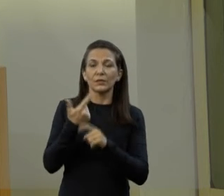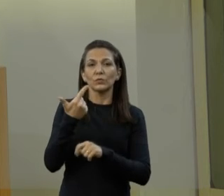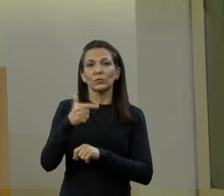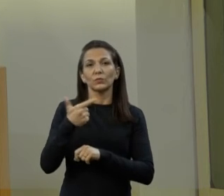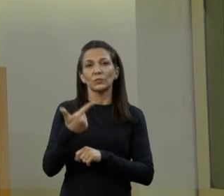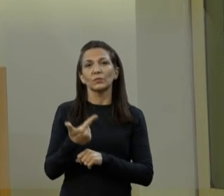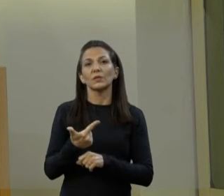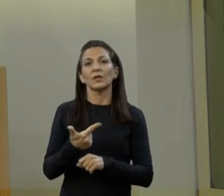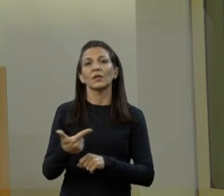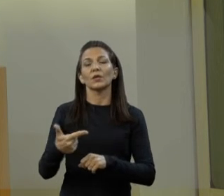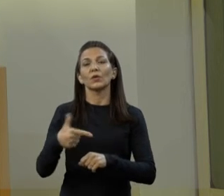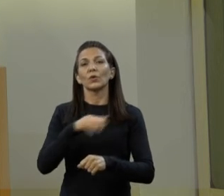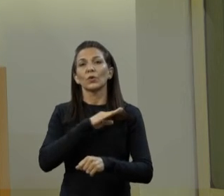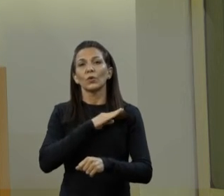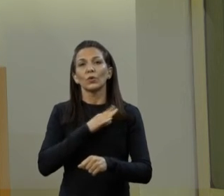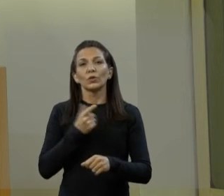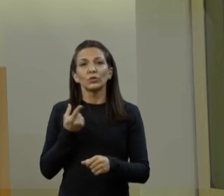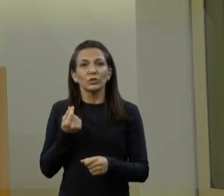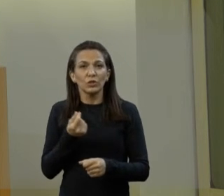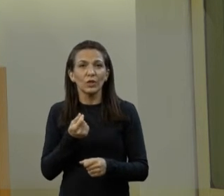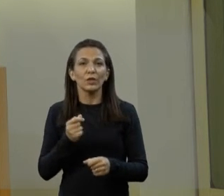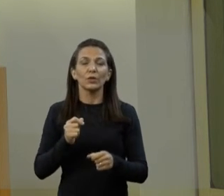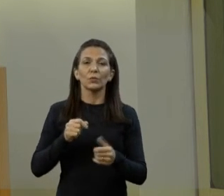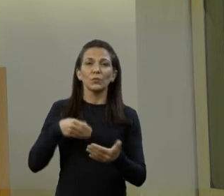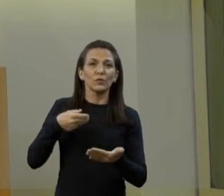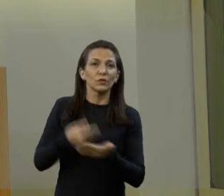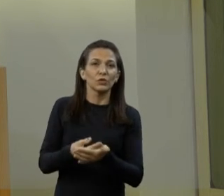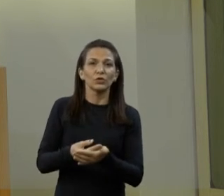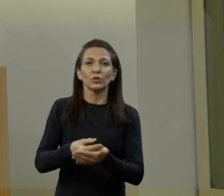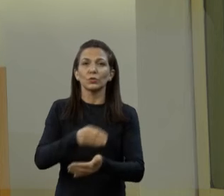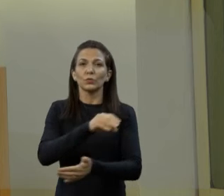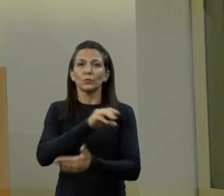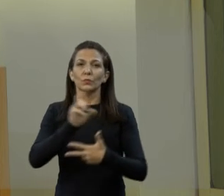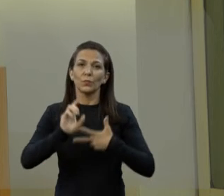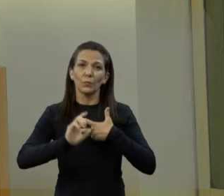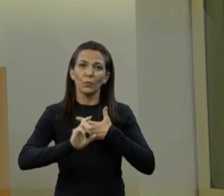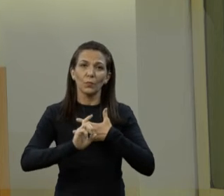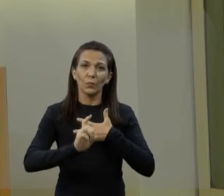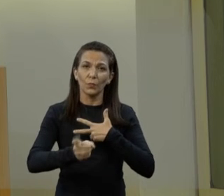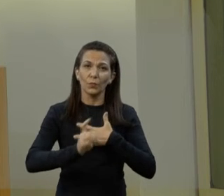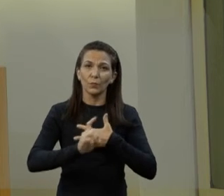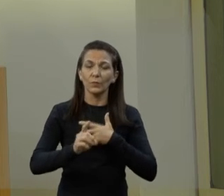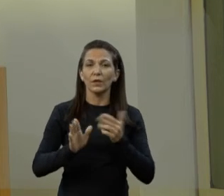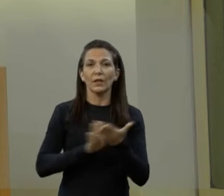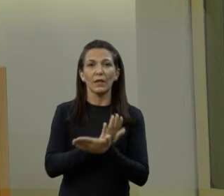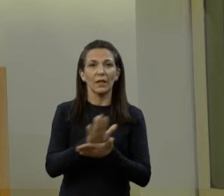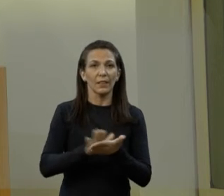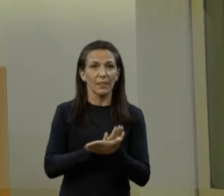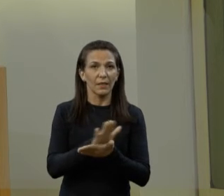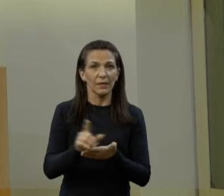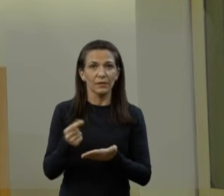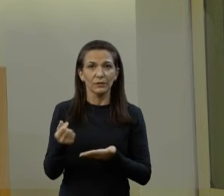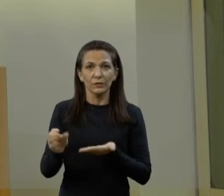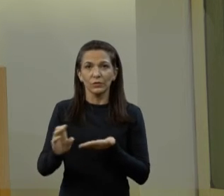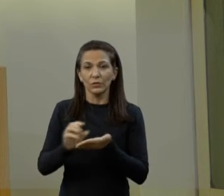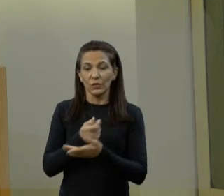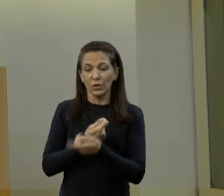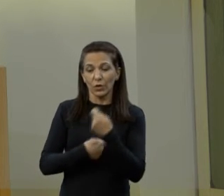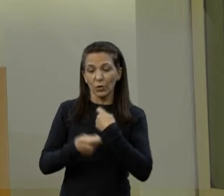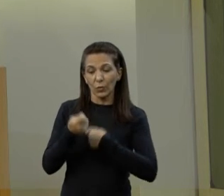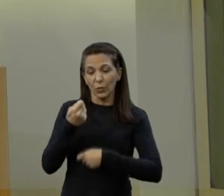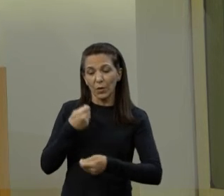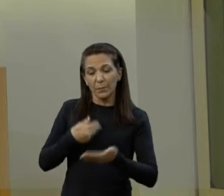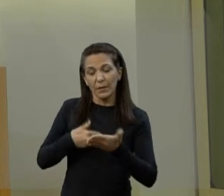onera os cofres públicos é uma potência é um potencial fonte de receita que poderá proporcionar o incremento da economia